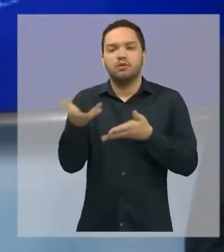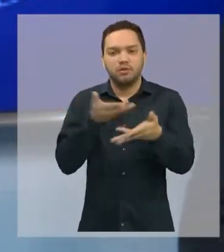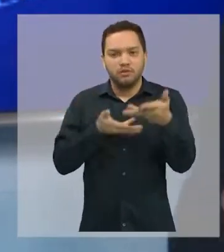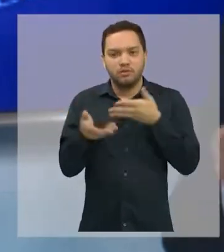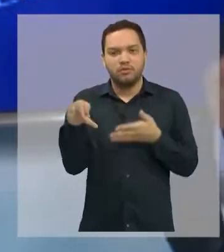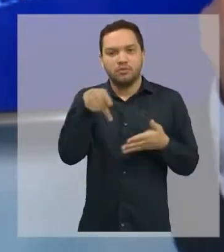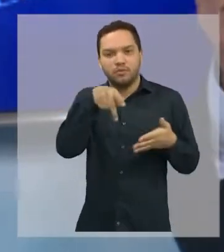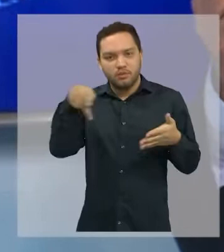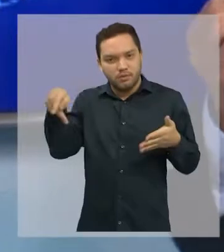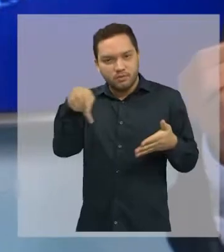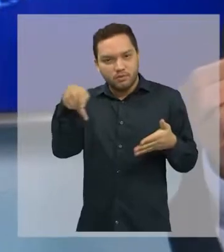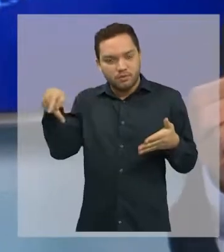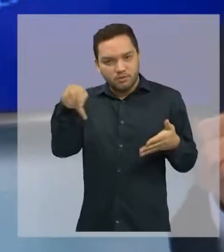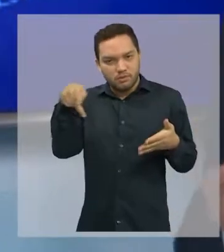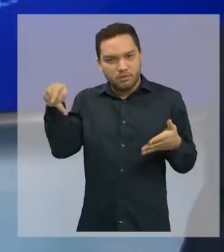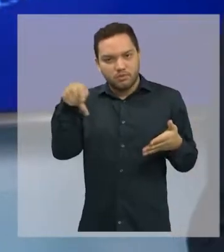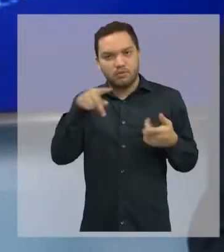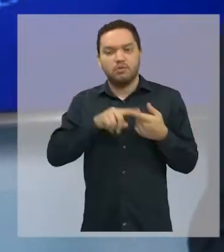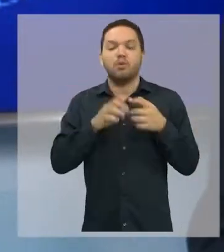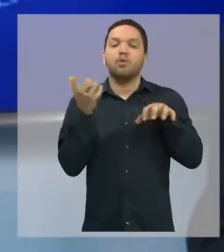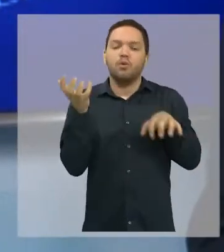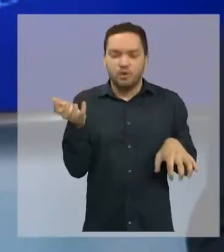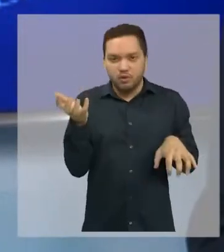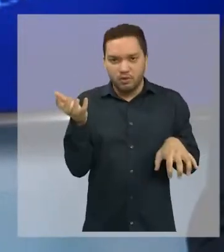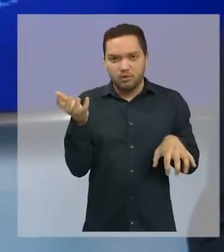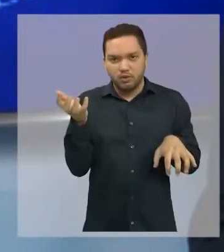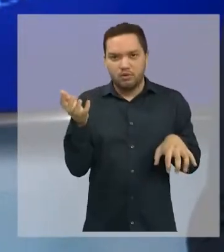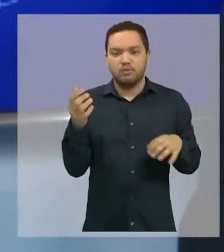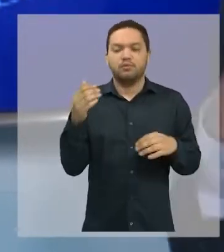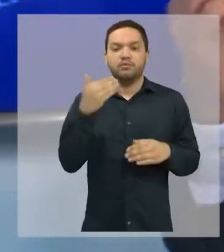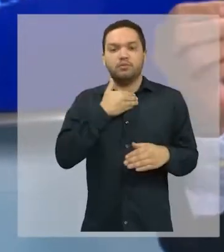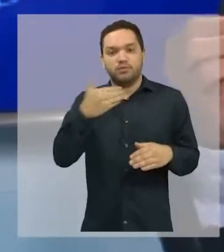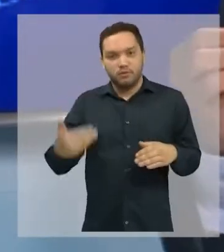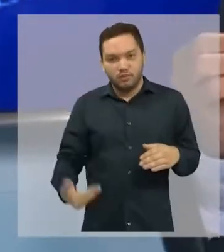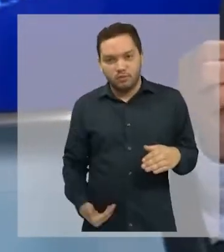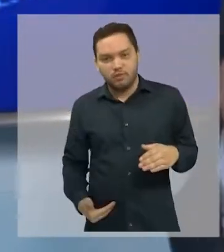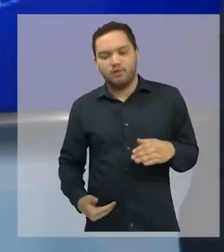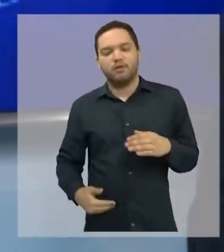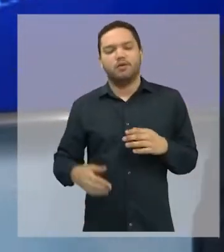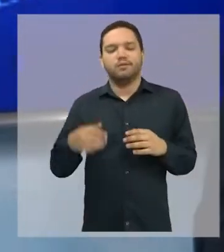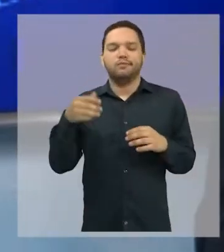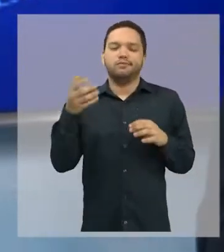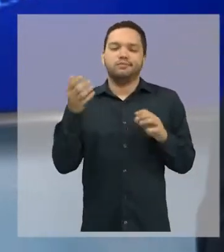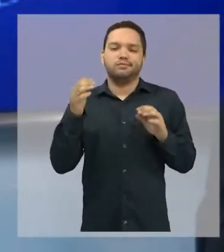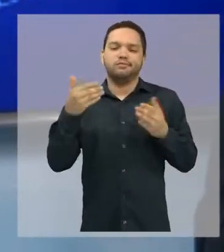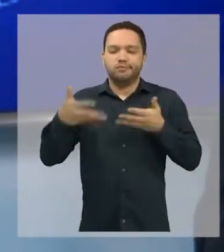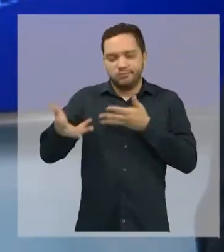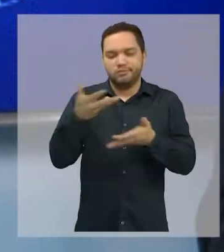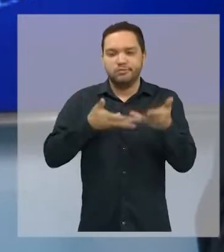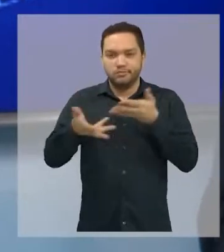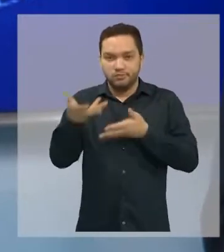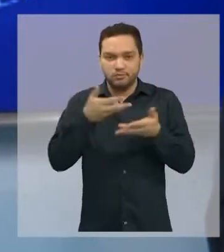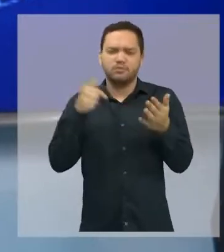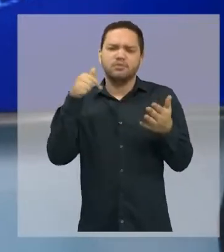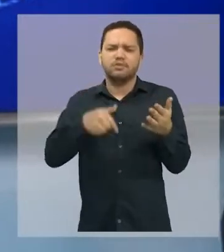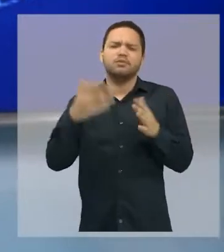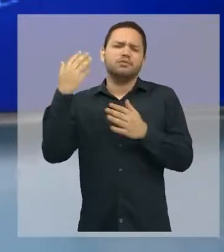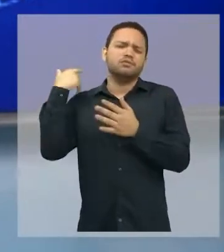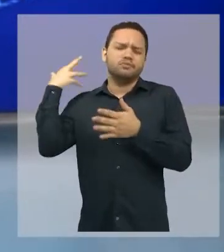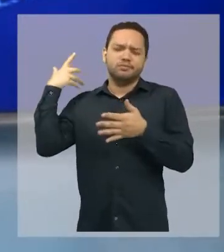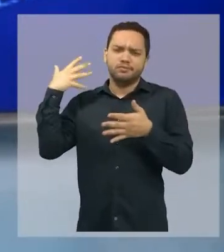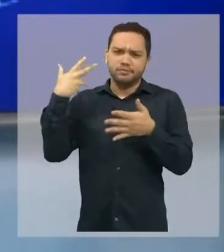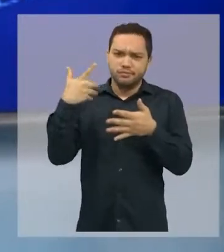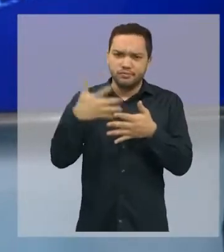relações presidente da República, Congresso Nacional, ou seja, governo e parlamento. Historicamente,